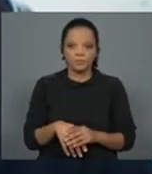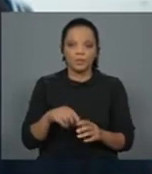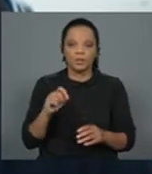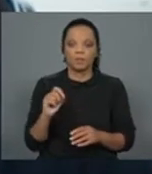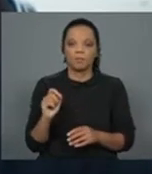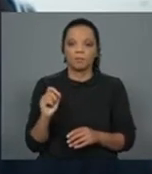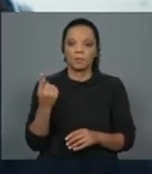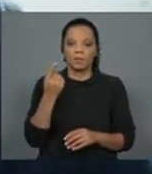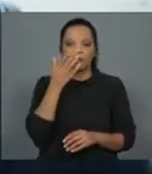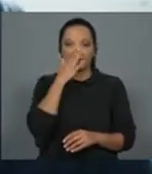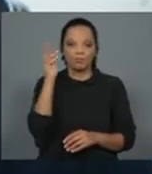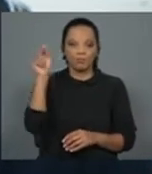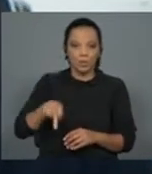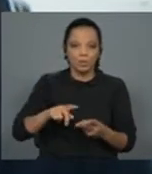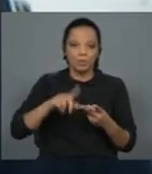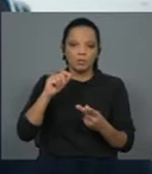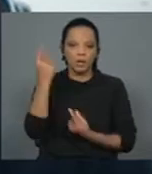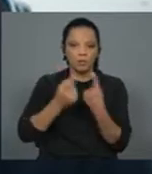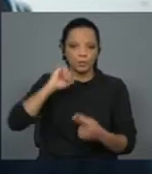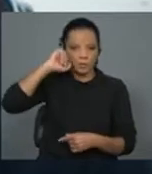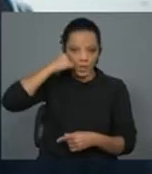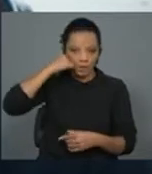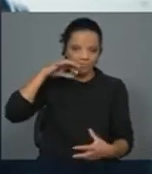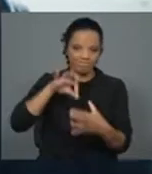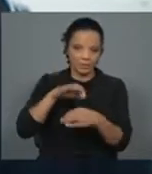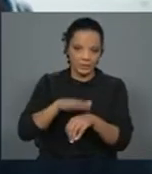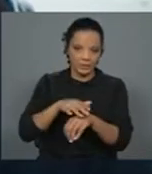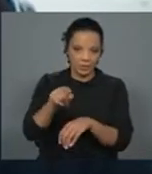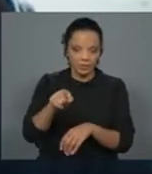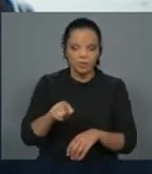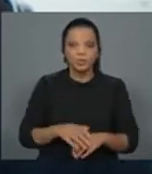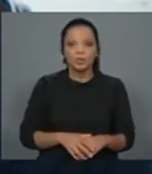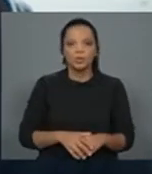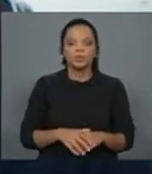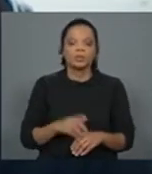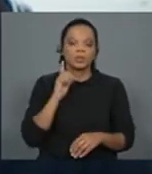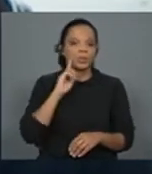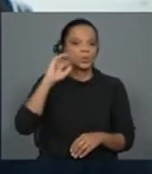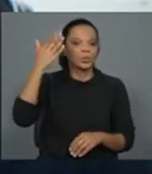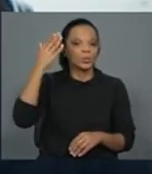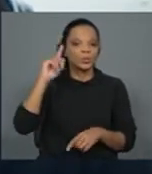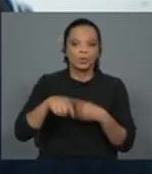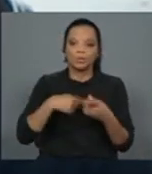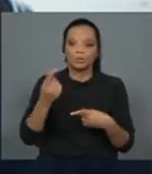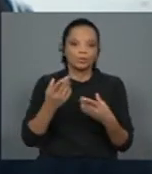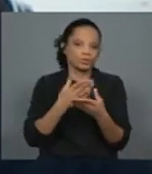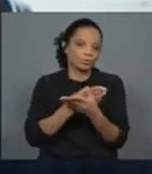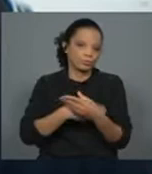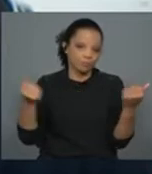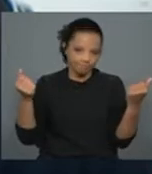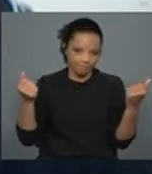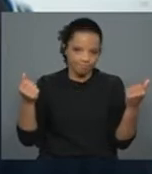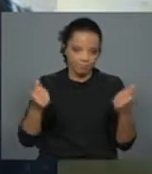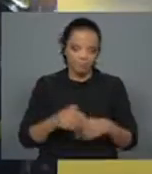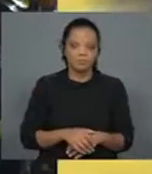reação, e de algumas consequências em termos dessa reação, portanto, o essencial acaba por não acontecer. Portanto, pode